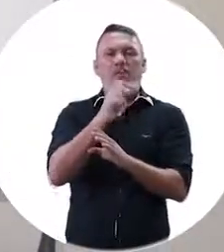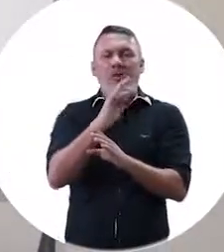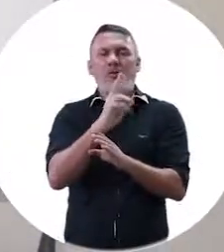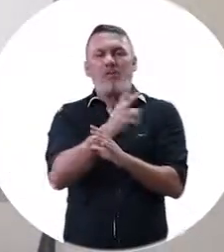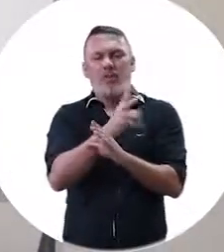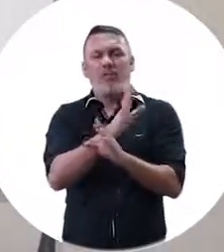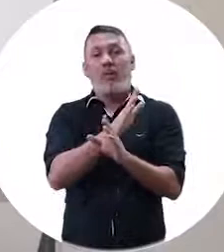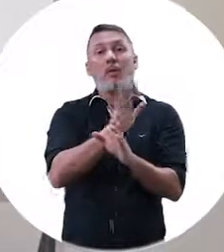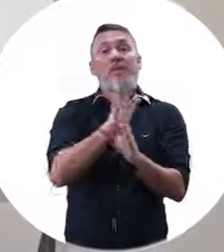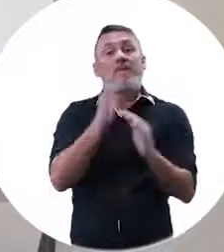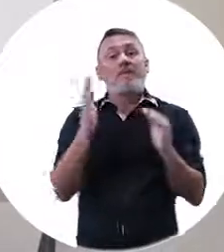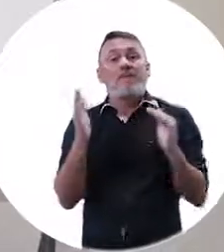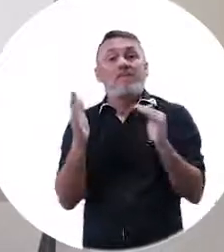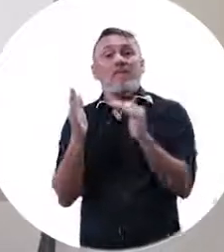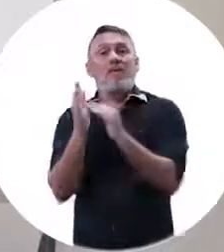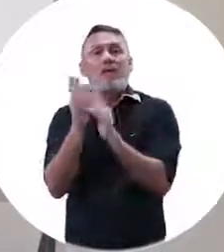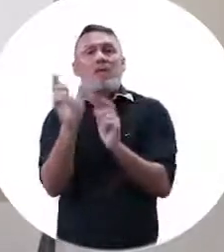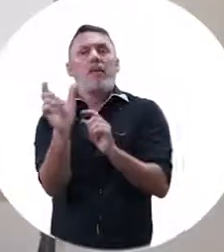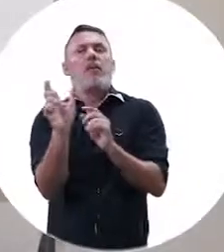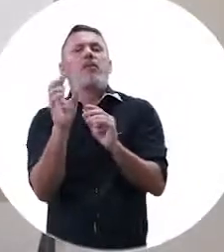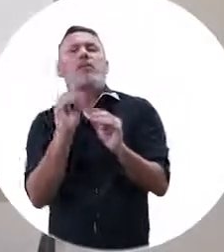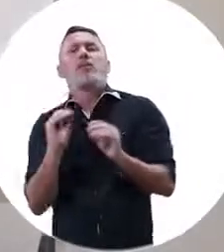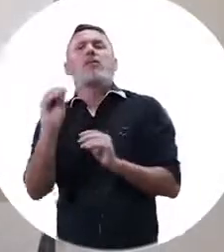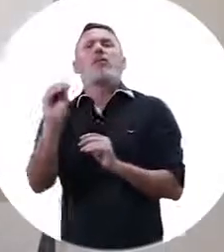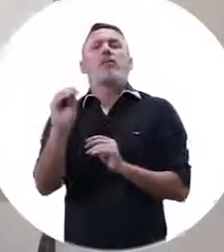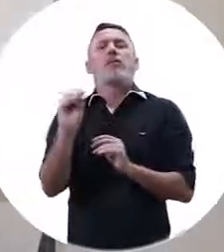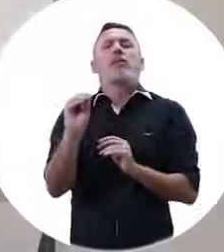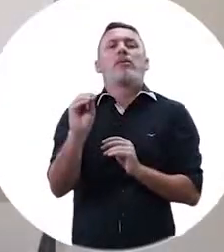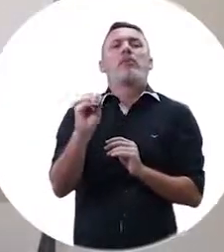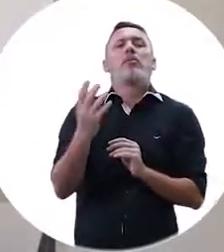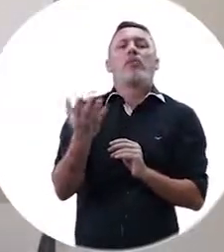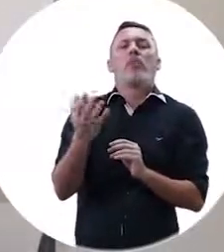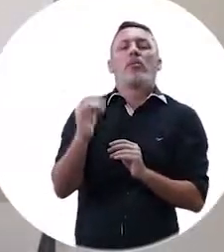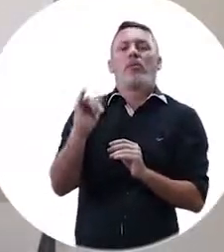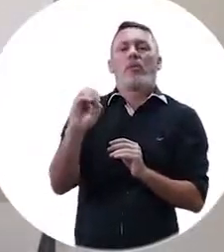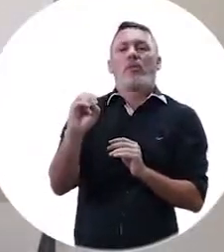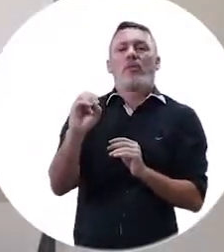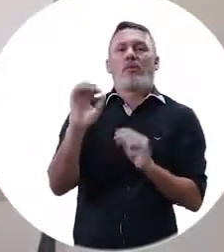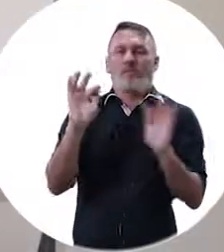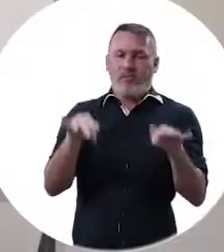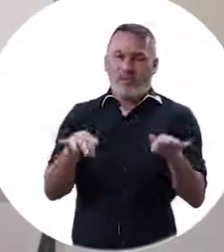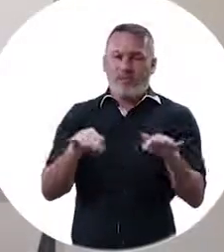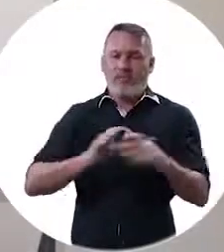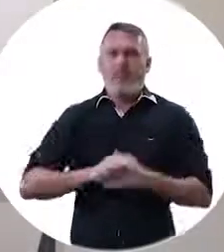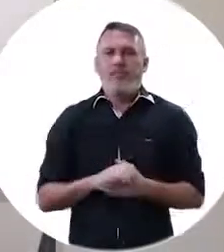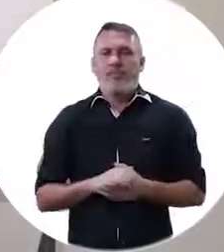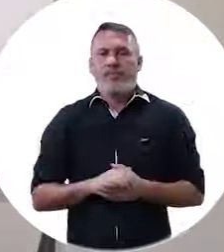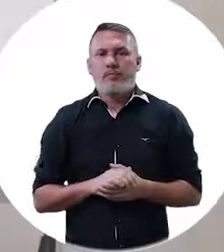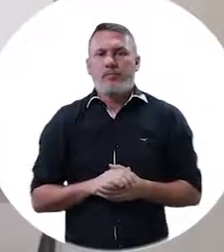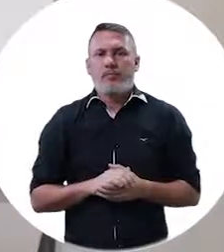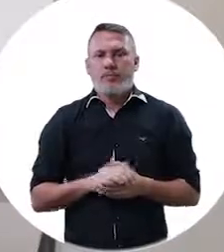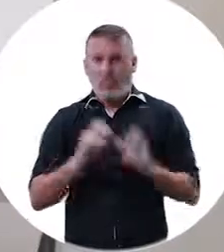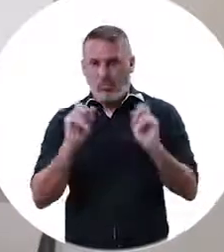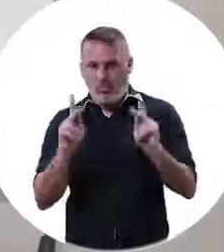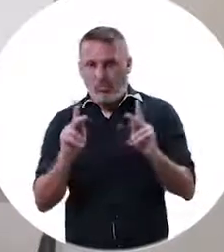prop, but e por aí vai. Só que no final você vai usar il como